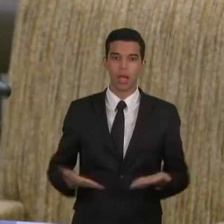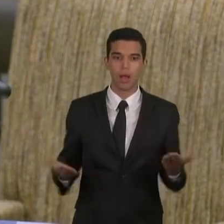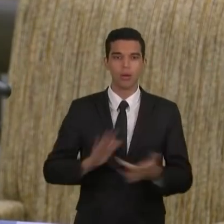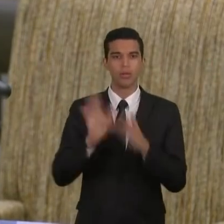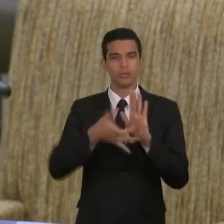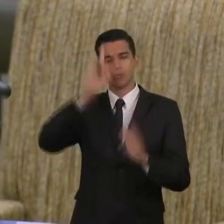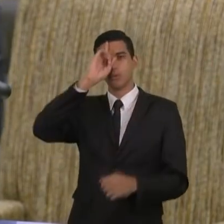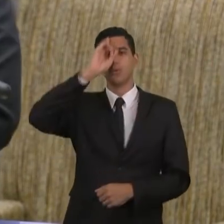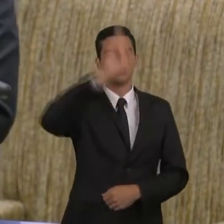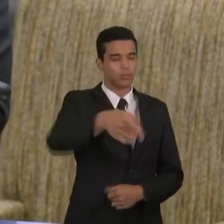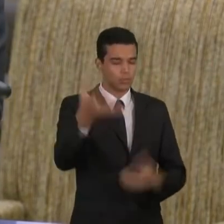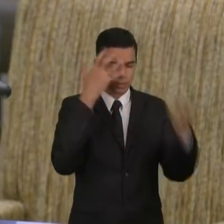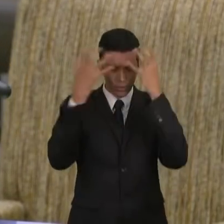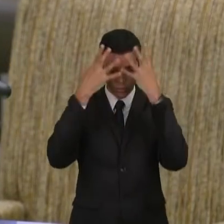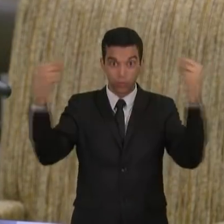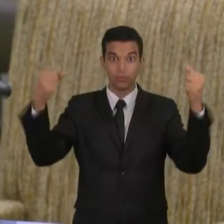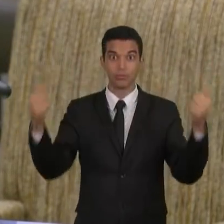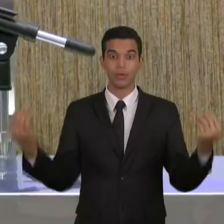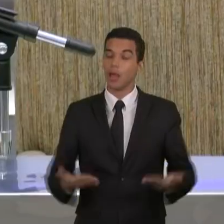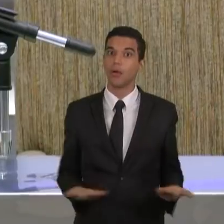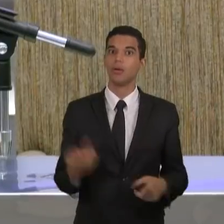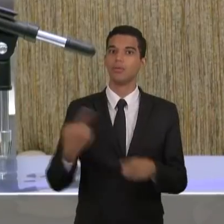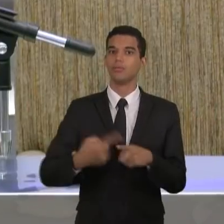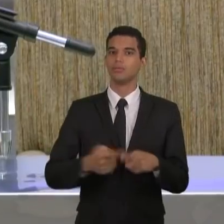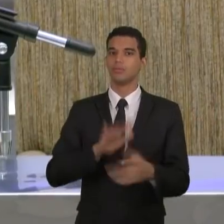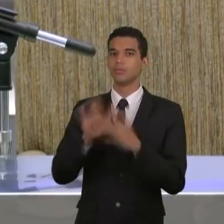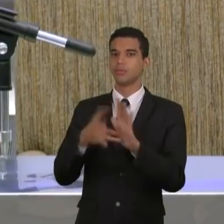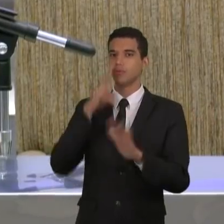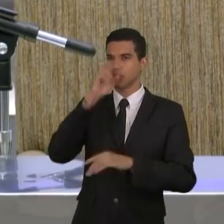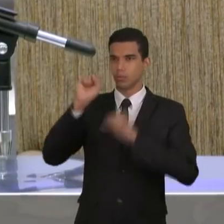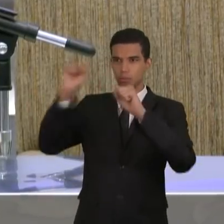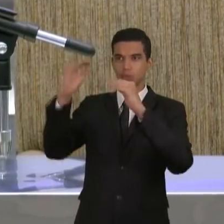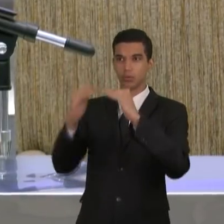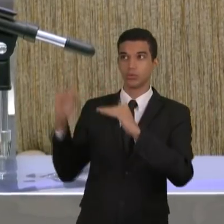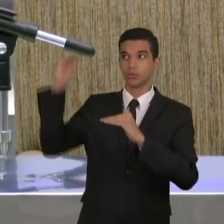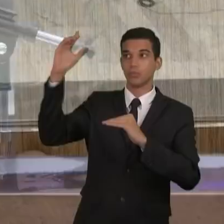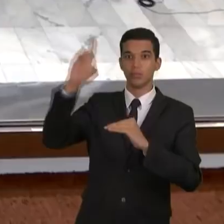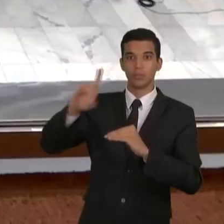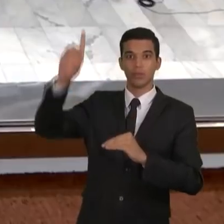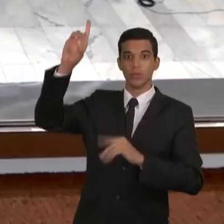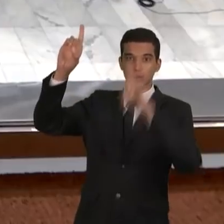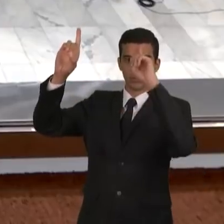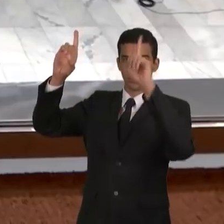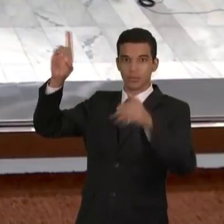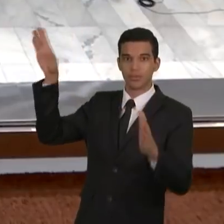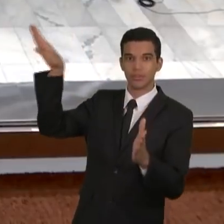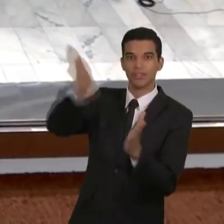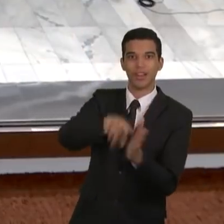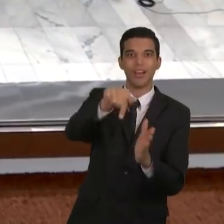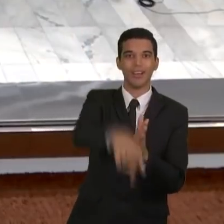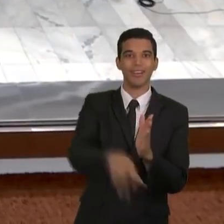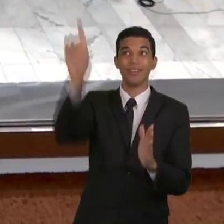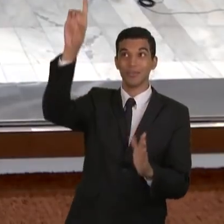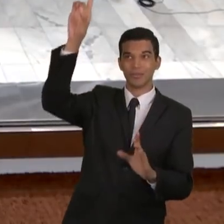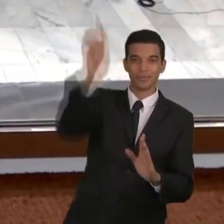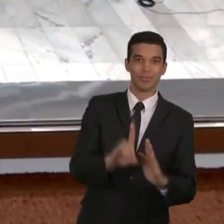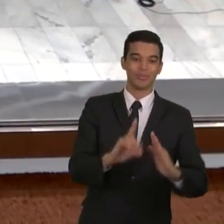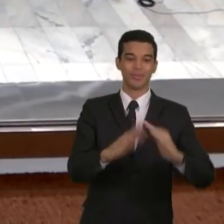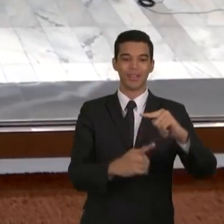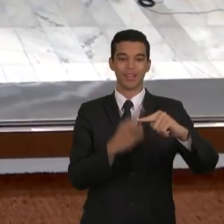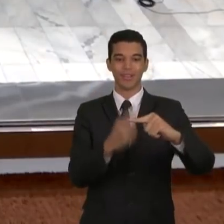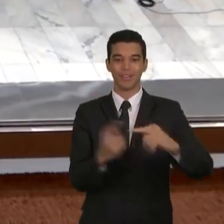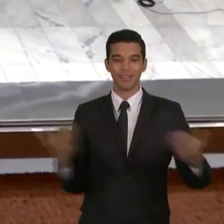agora porque o Senhor do céu e da terra Soberando chegou aqui no templo central chegou aqui no templo central